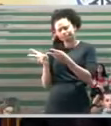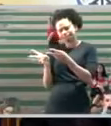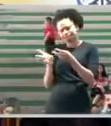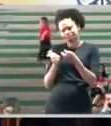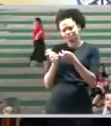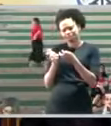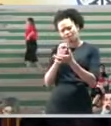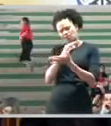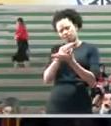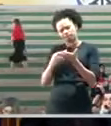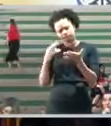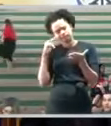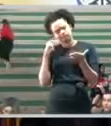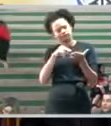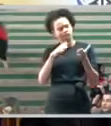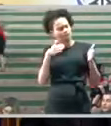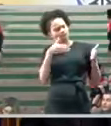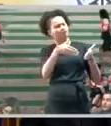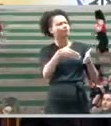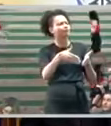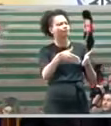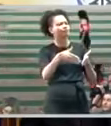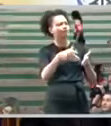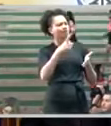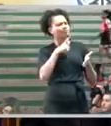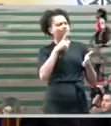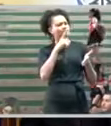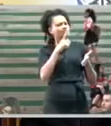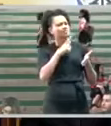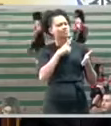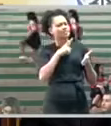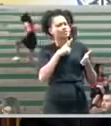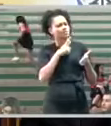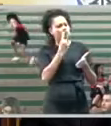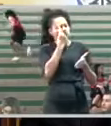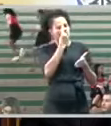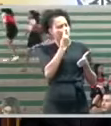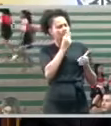está voltado para algo que iria mudar uma geração.